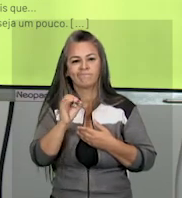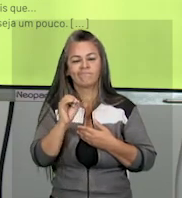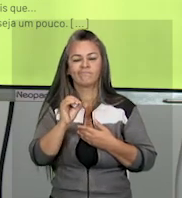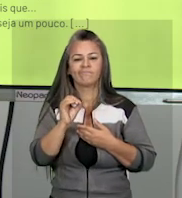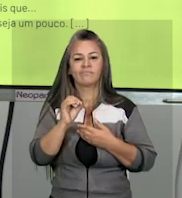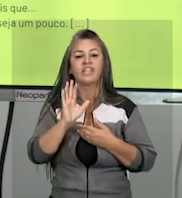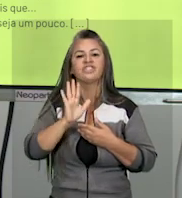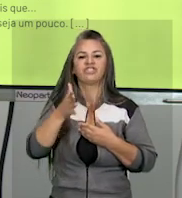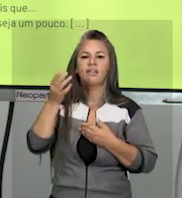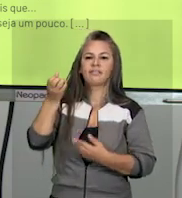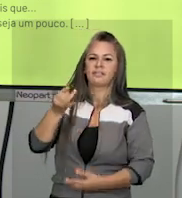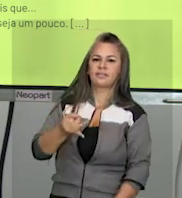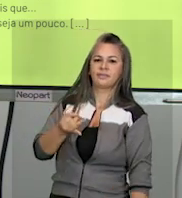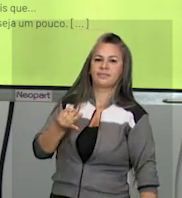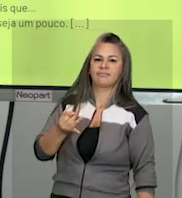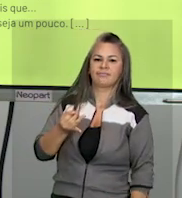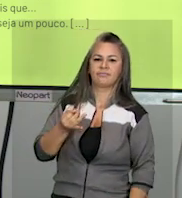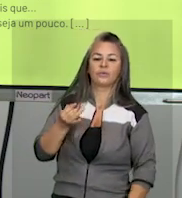consequência, ok?